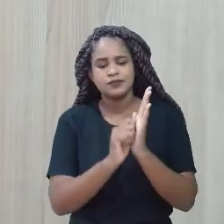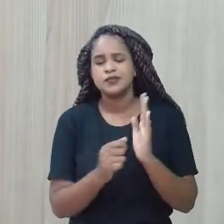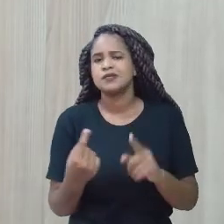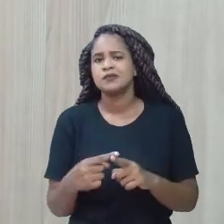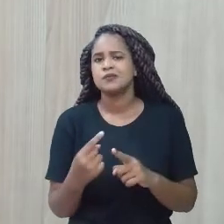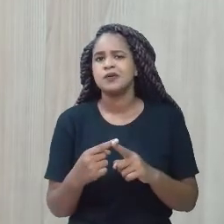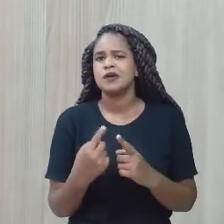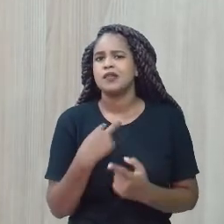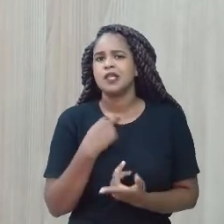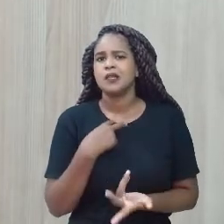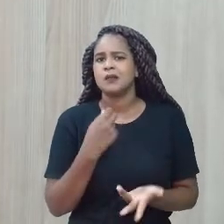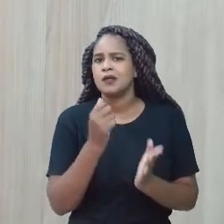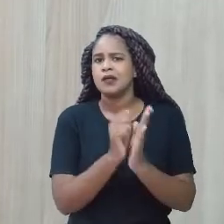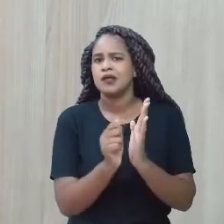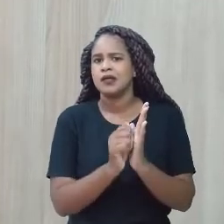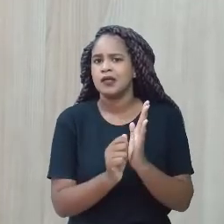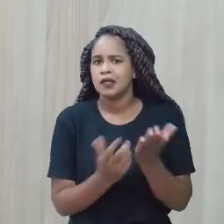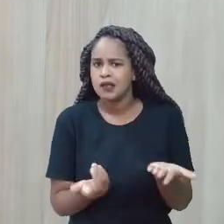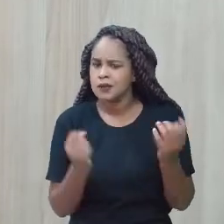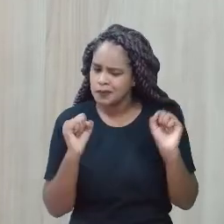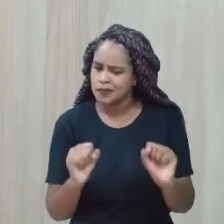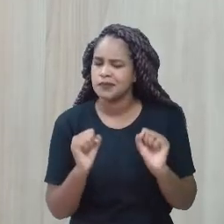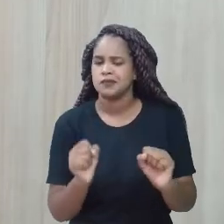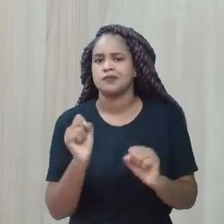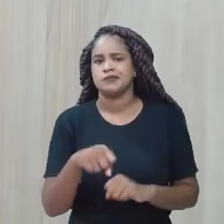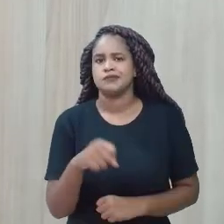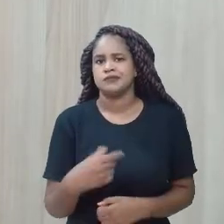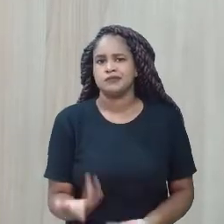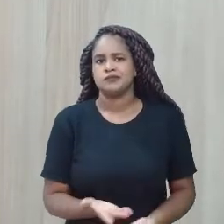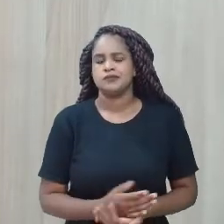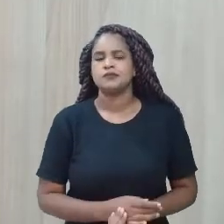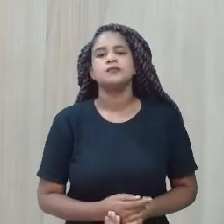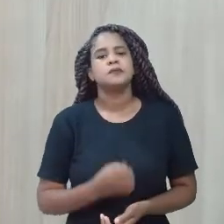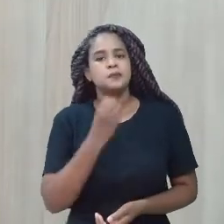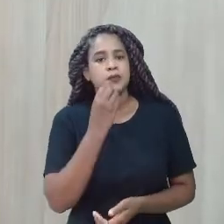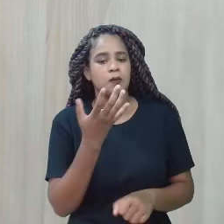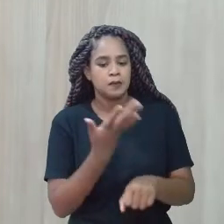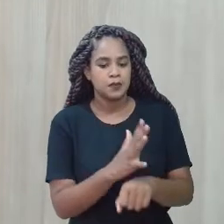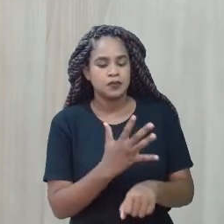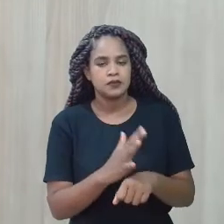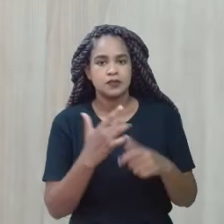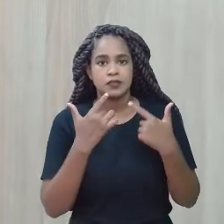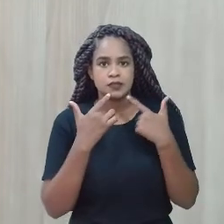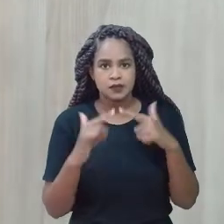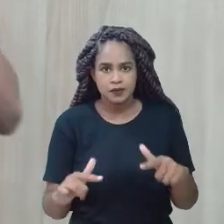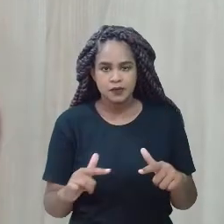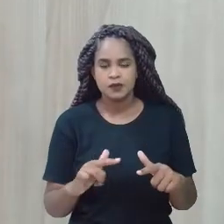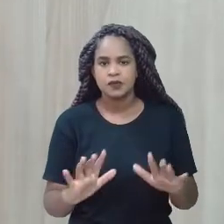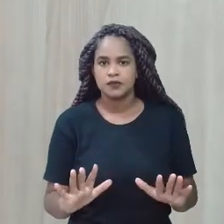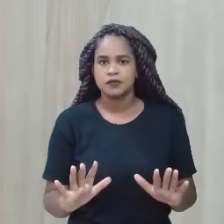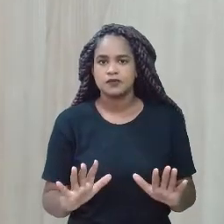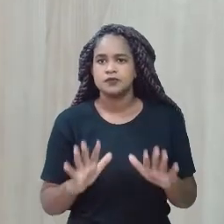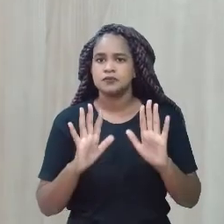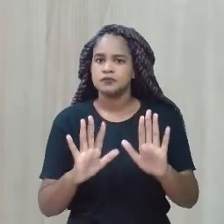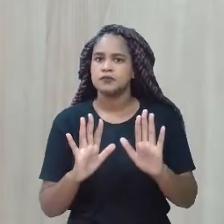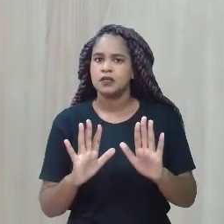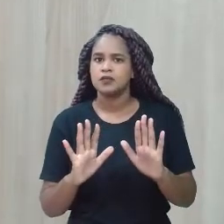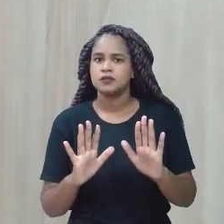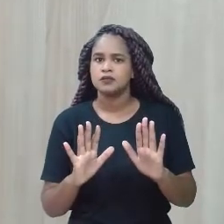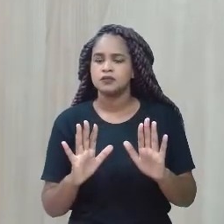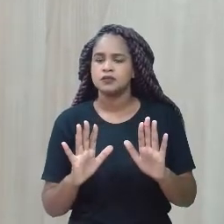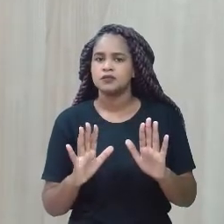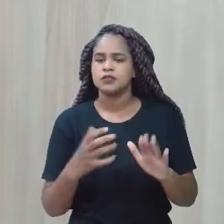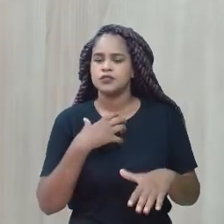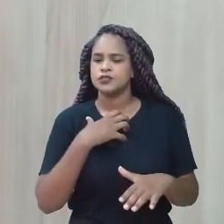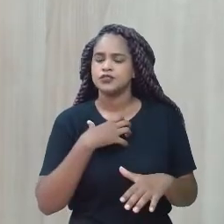pode pensar em escrever uma fanfic pra gente mesmo? É um modo de praticar a linguagem sem ser de uma maneira tão